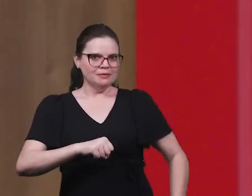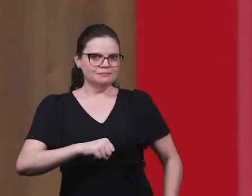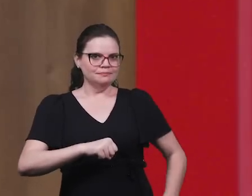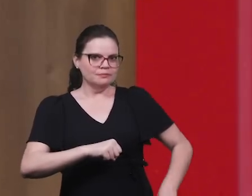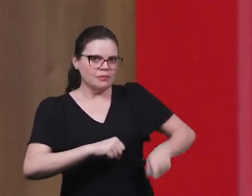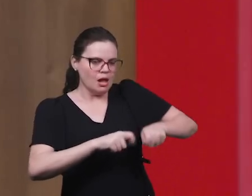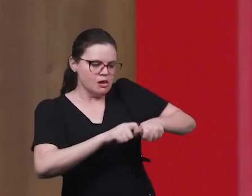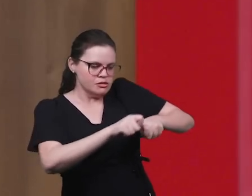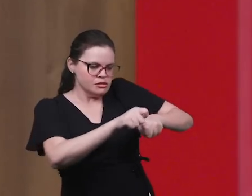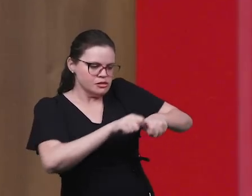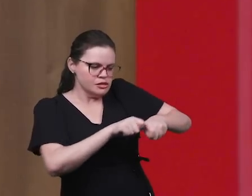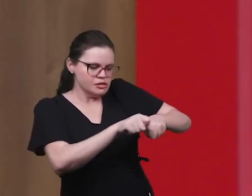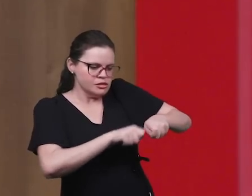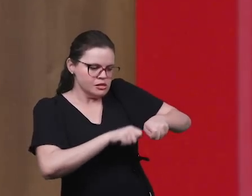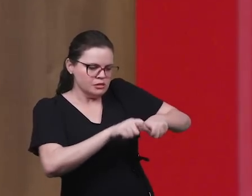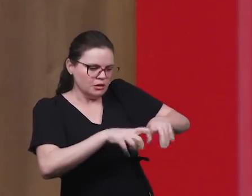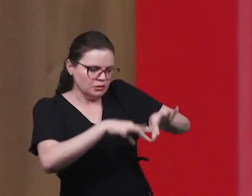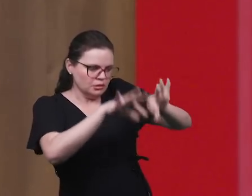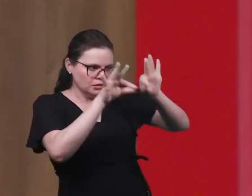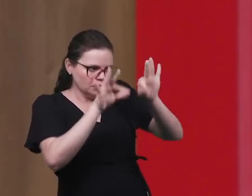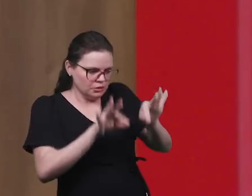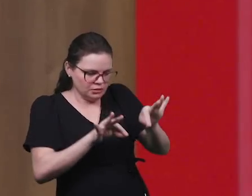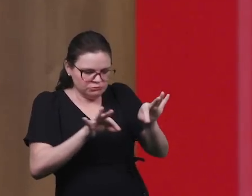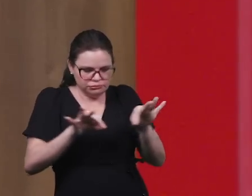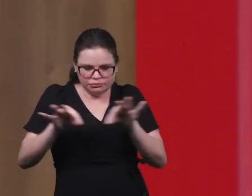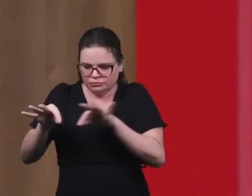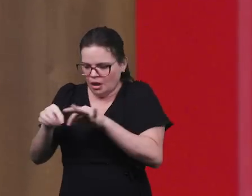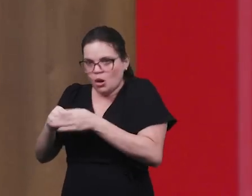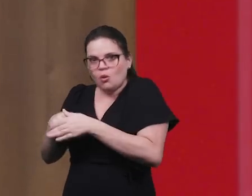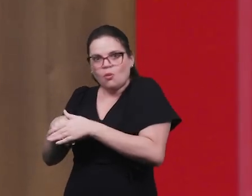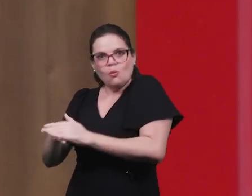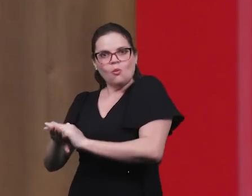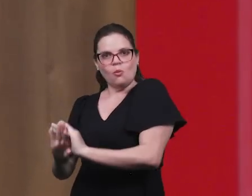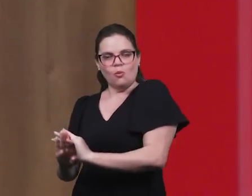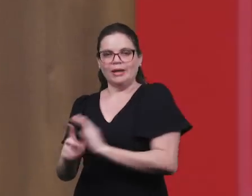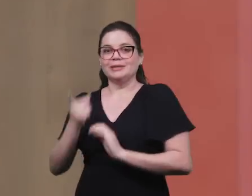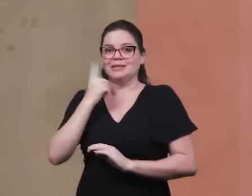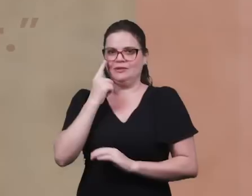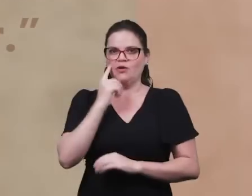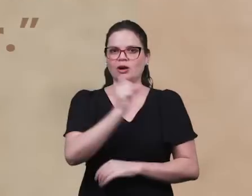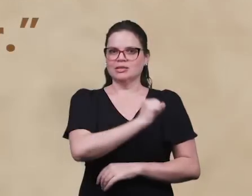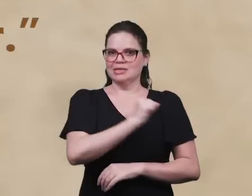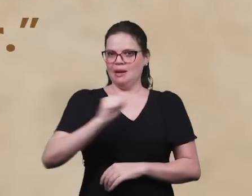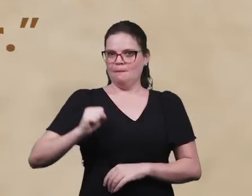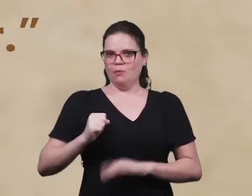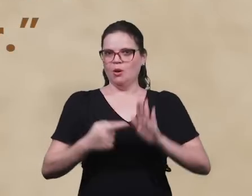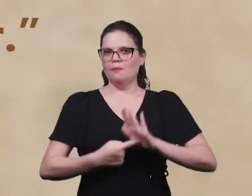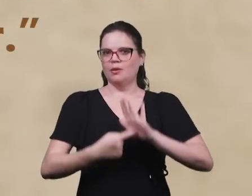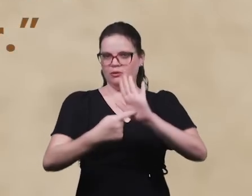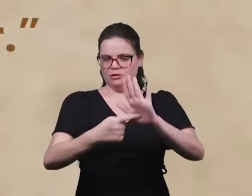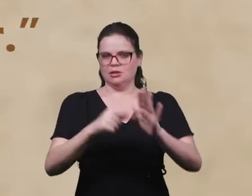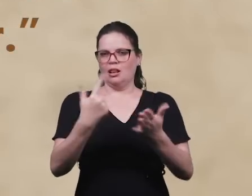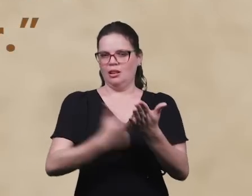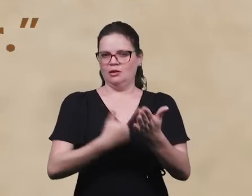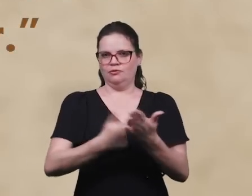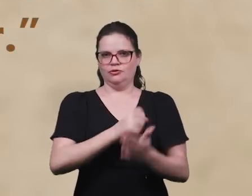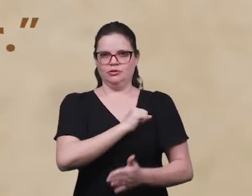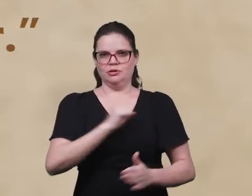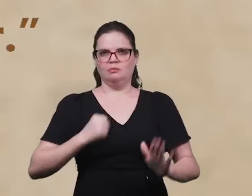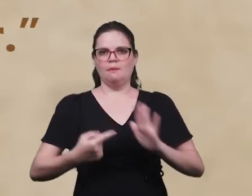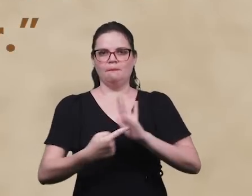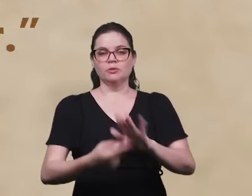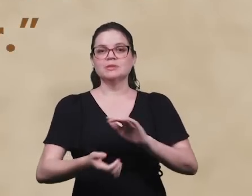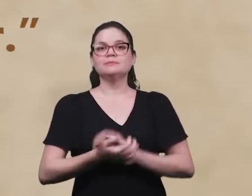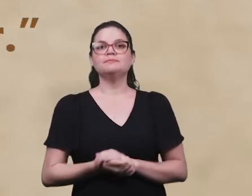toma essa decisão. No livro de 1 Samuel, capítulo 24, verso 6, diz assim: E disse aos seus homens: